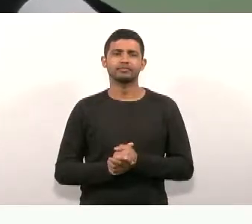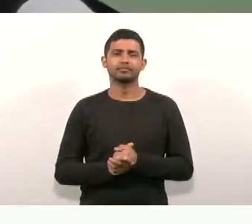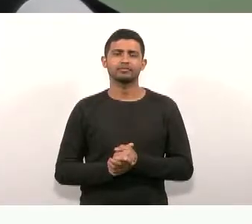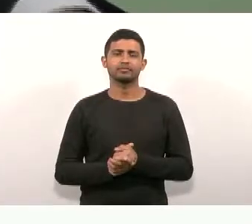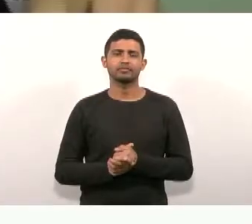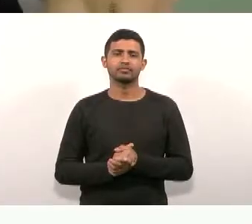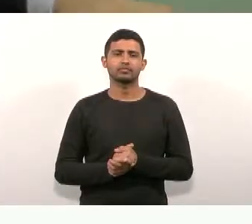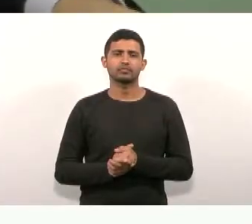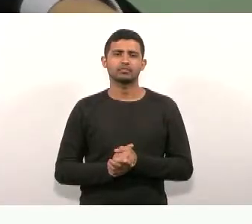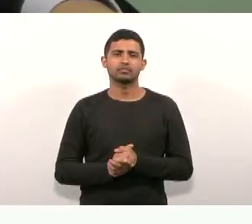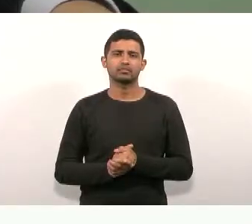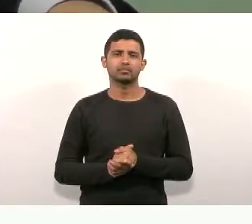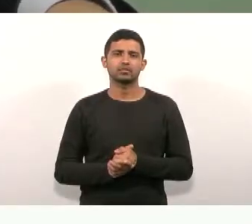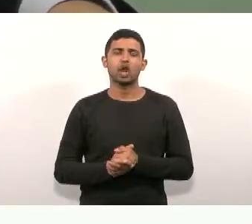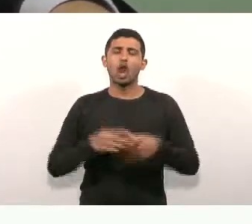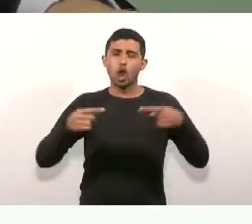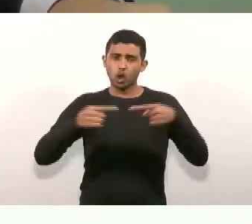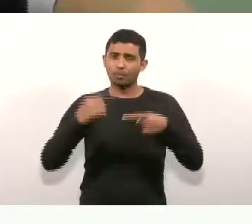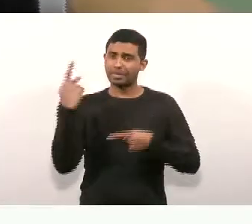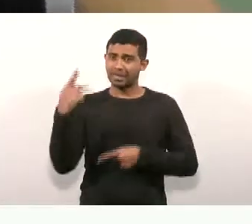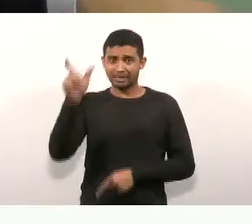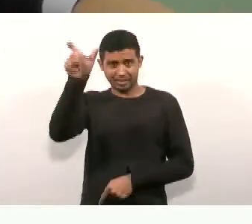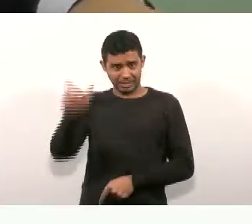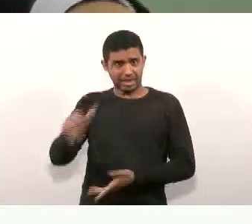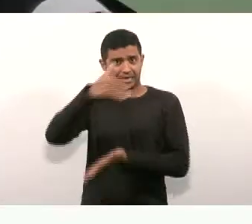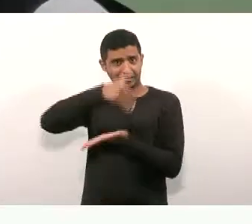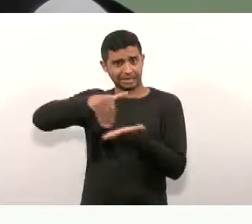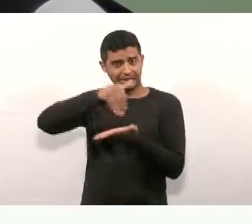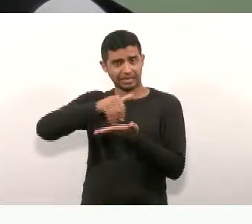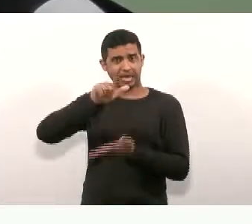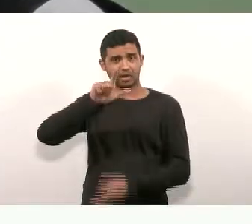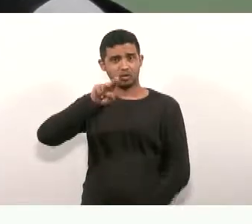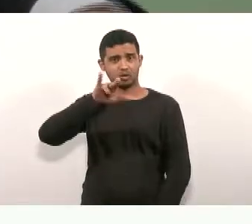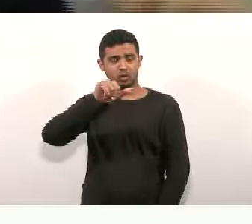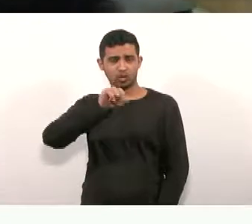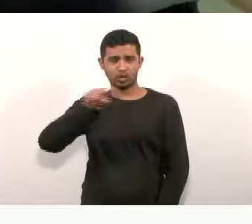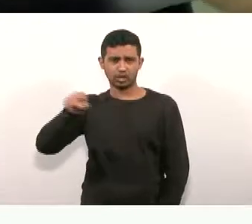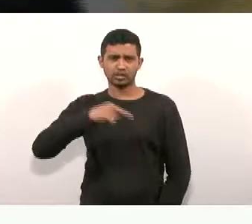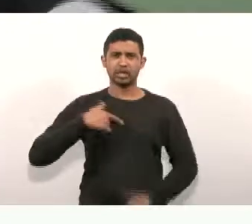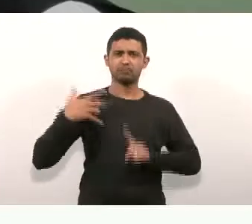da manifestação do secretário à mesa,